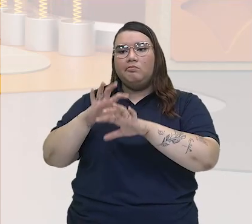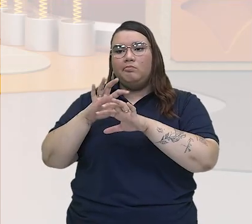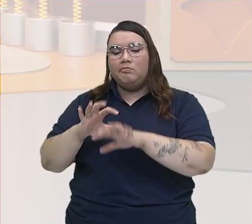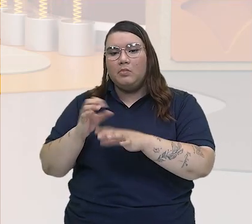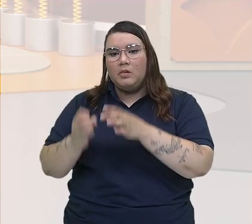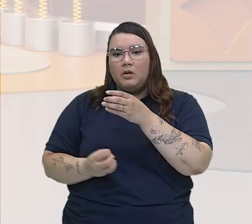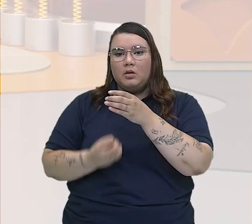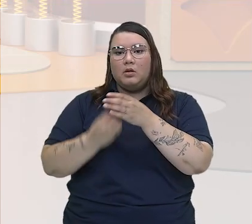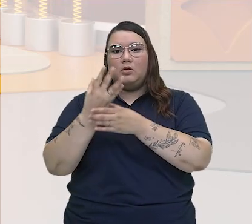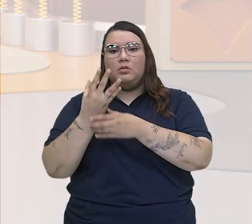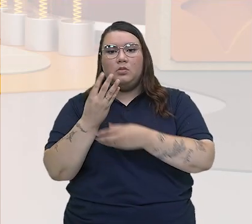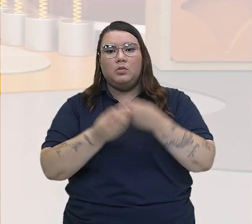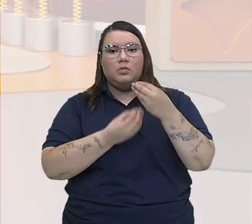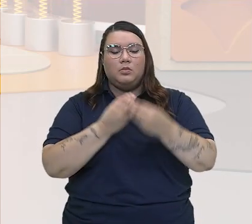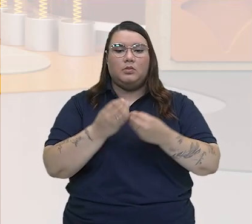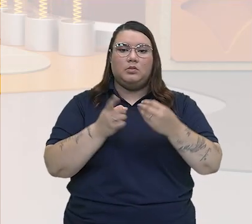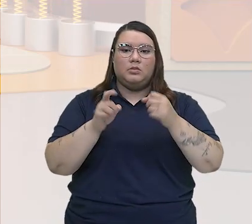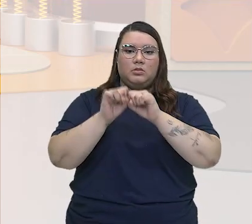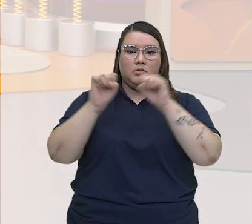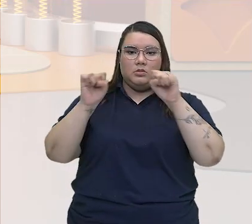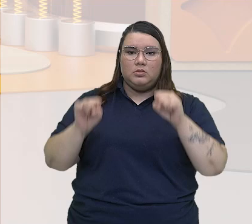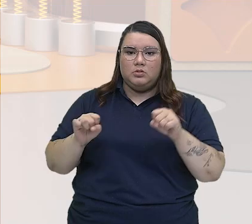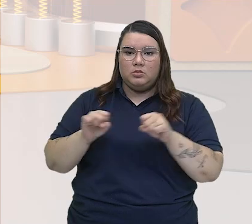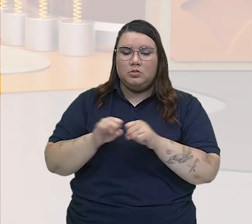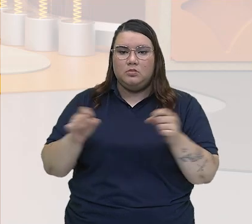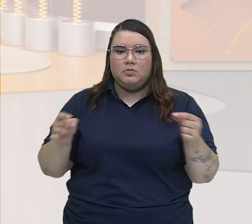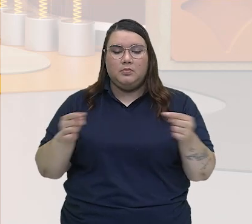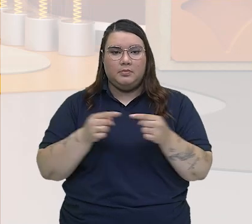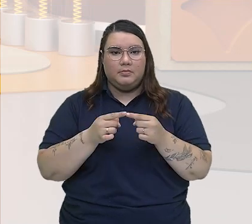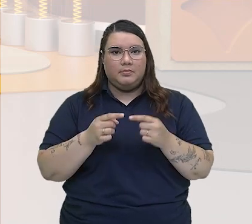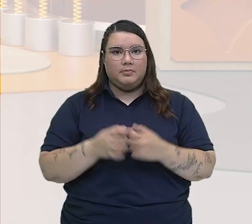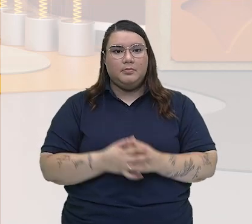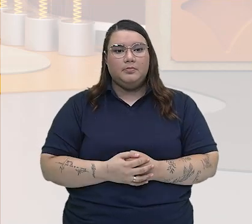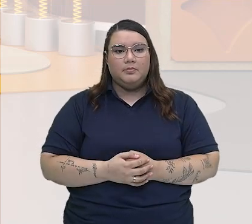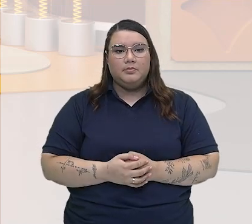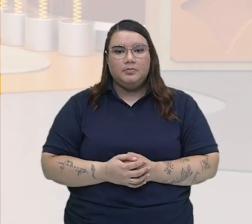a formação, né, desses sistemas de alta e baixa pressão?